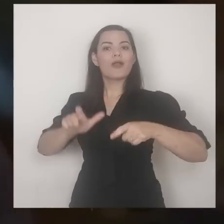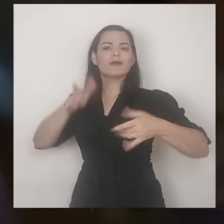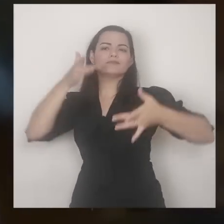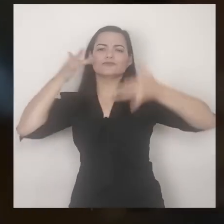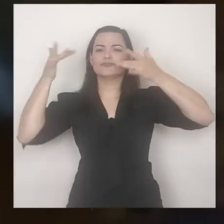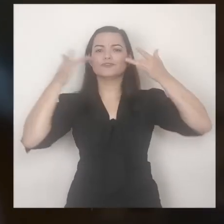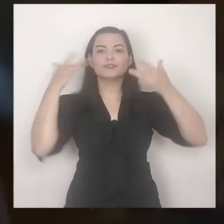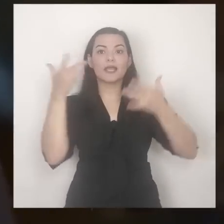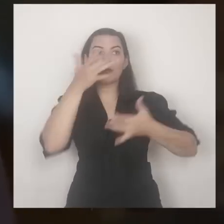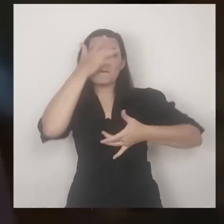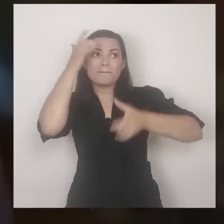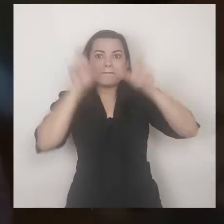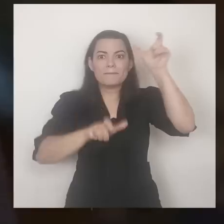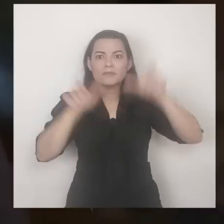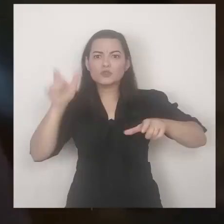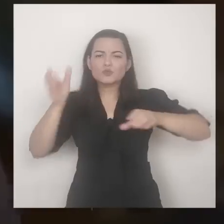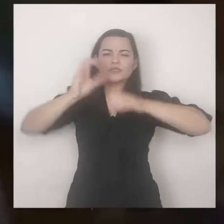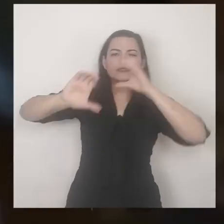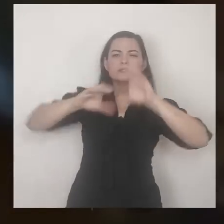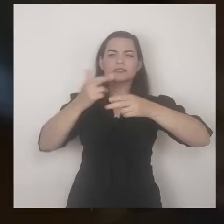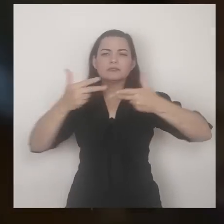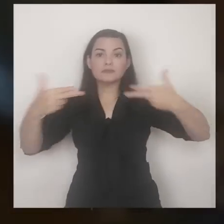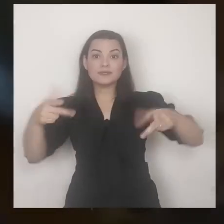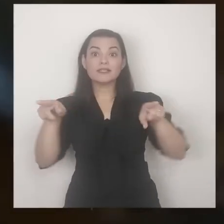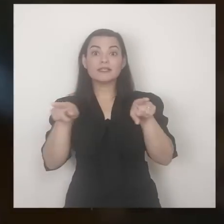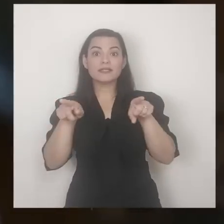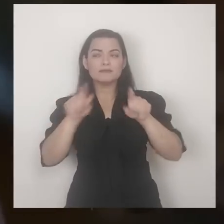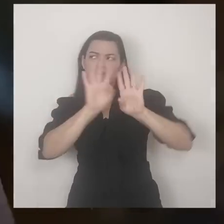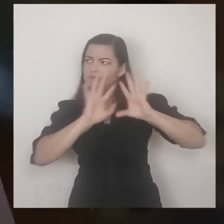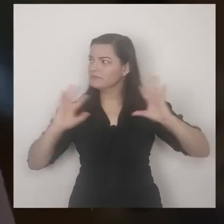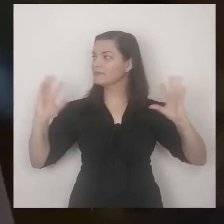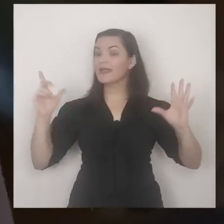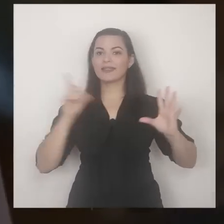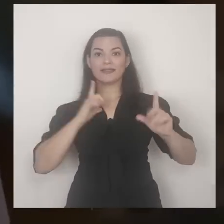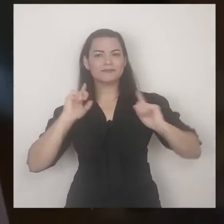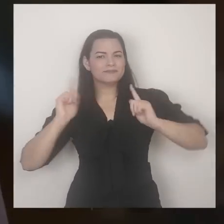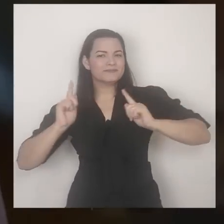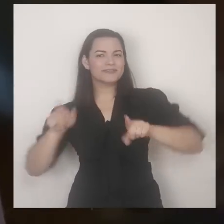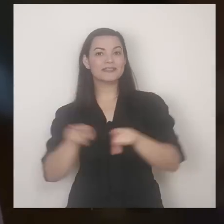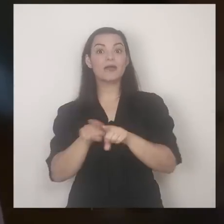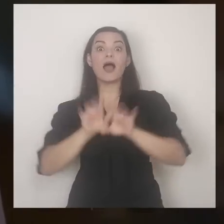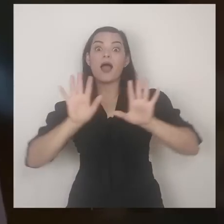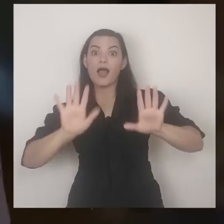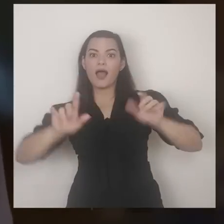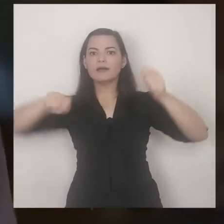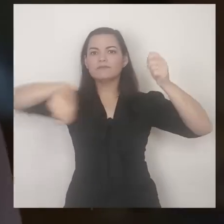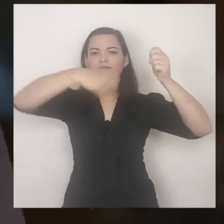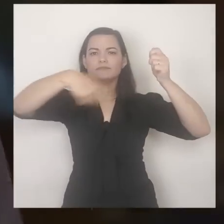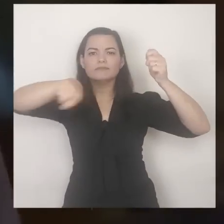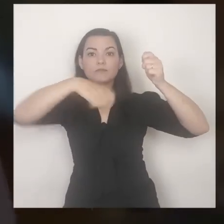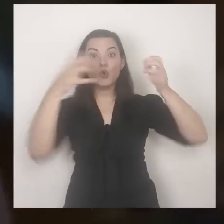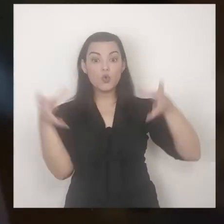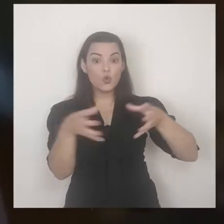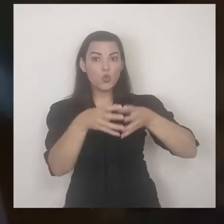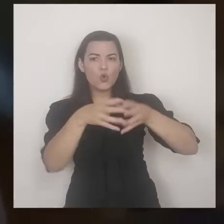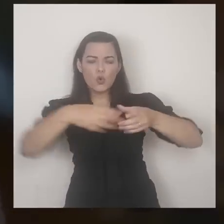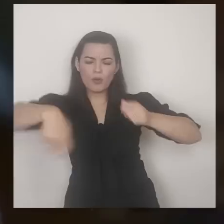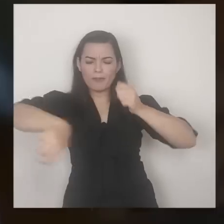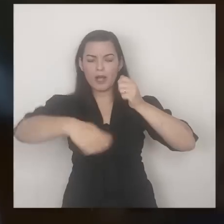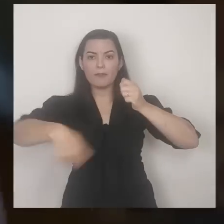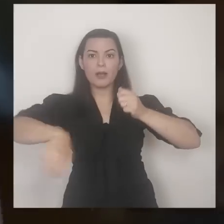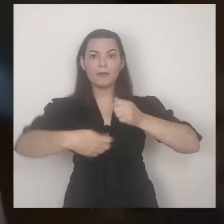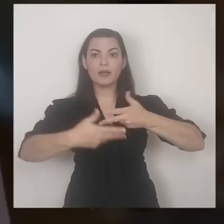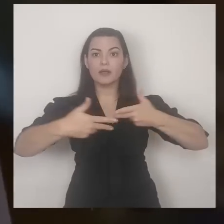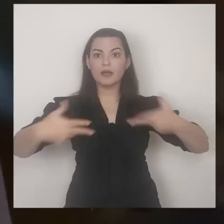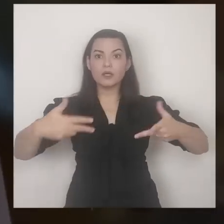muitos cantores, cenários e também diversão. E também existe uma orquestra que fica escondida e ninguém